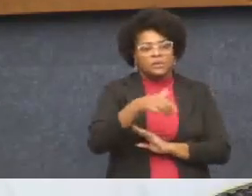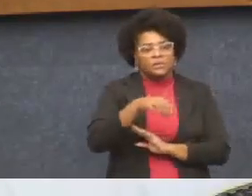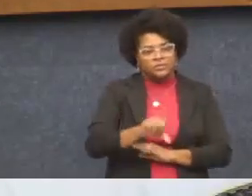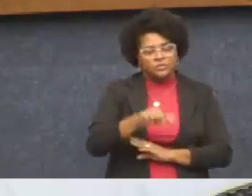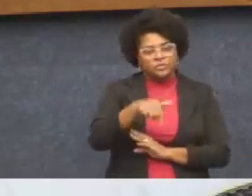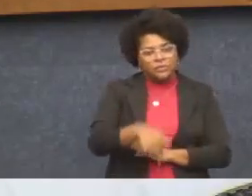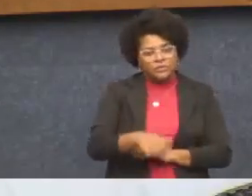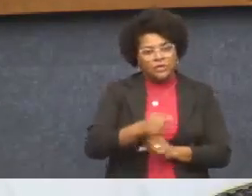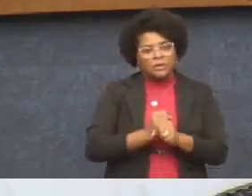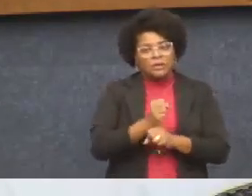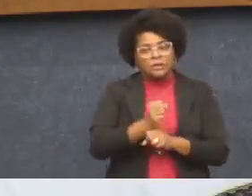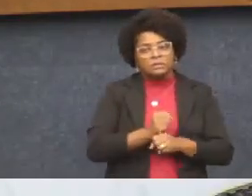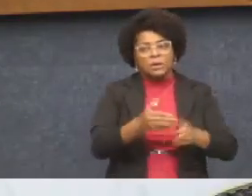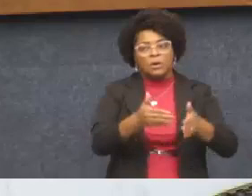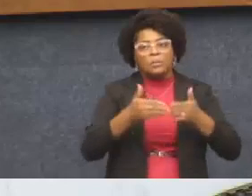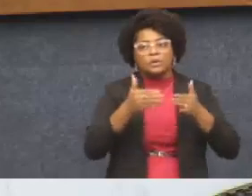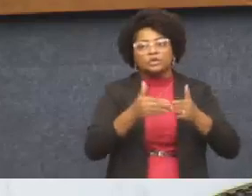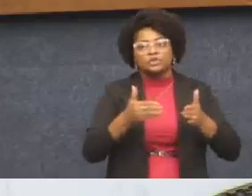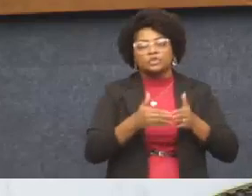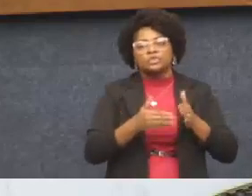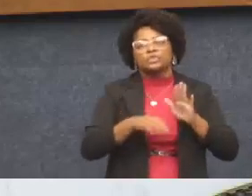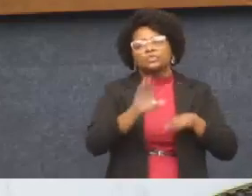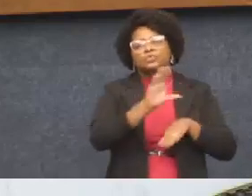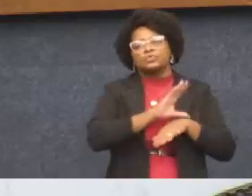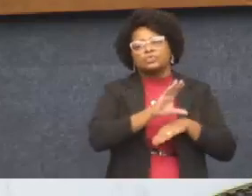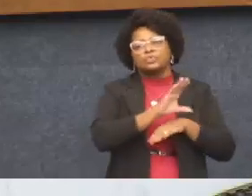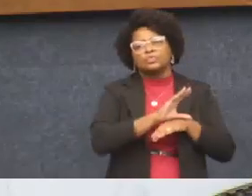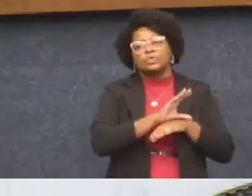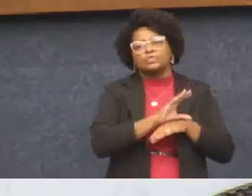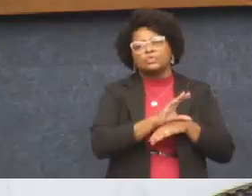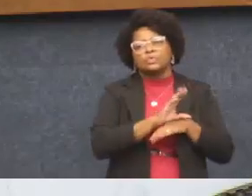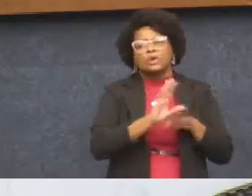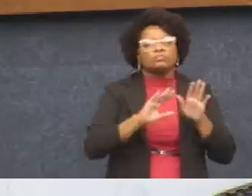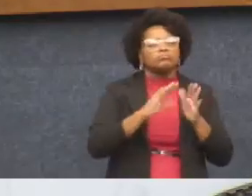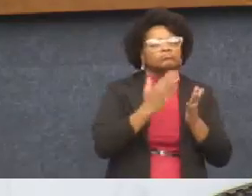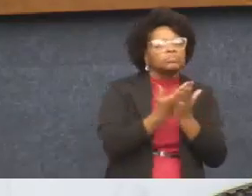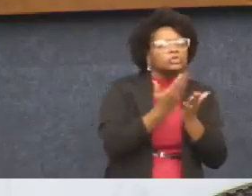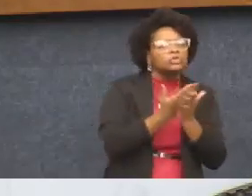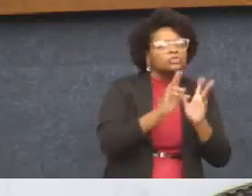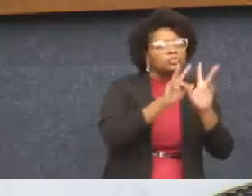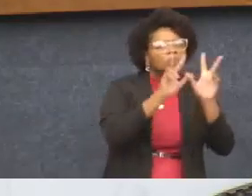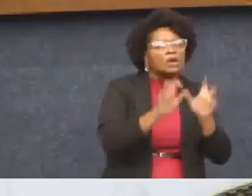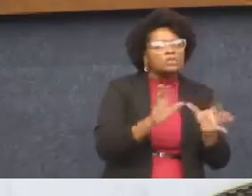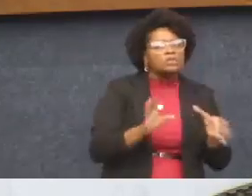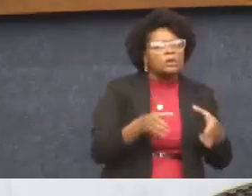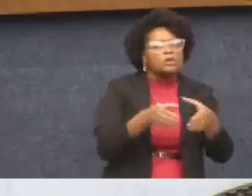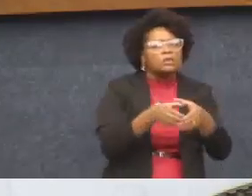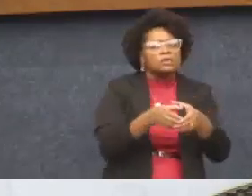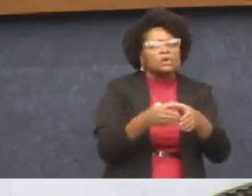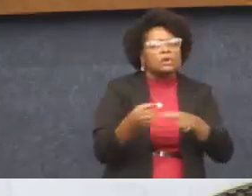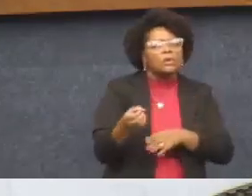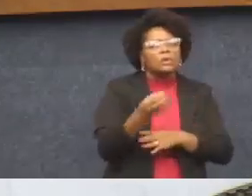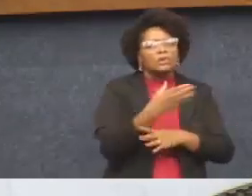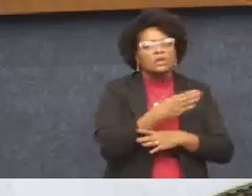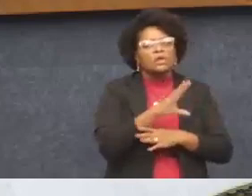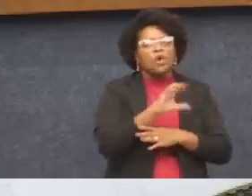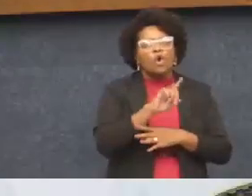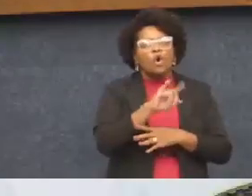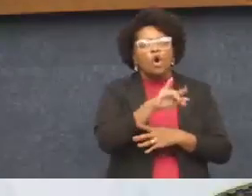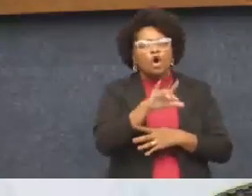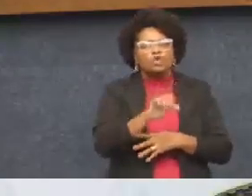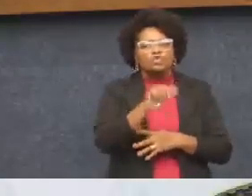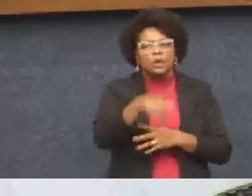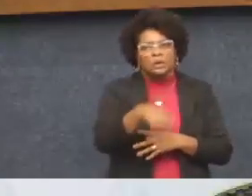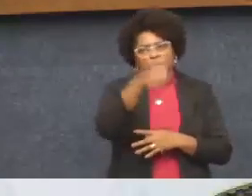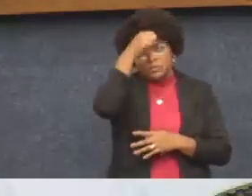1629/2023, turno único, solicitação, constituição de comissão especial de estudo, assunto da comissão, modernização do Código de Edificações do município de